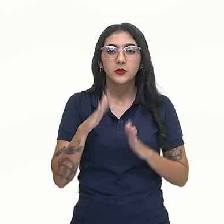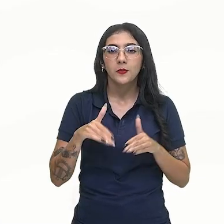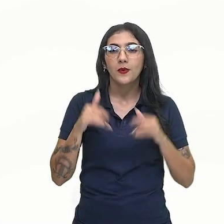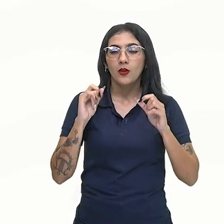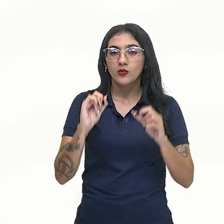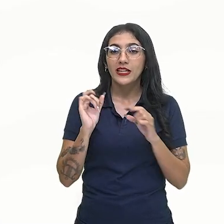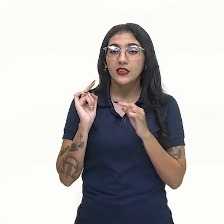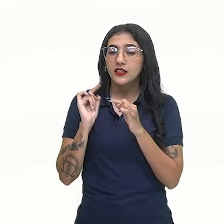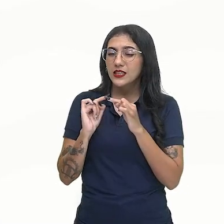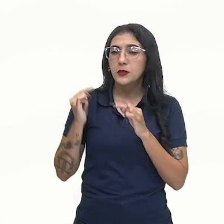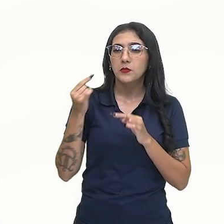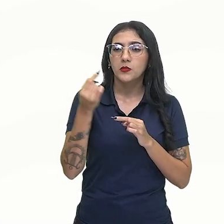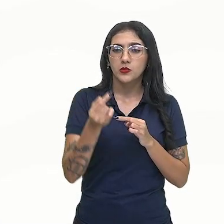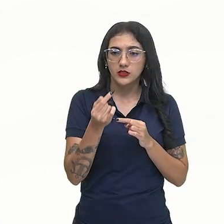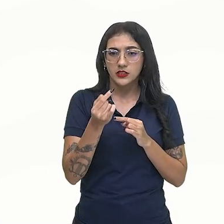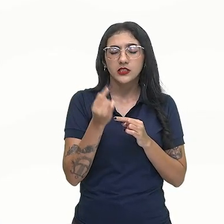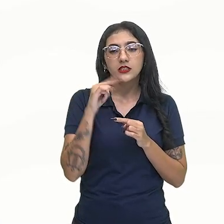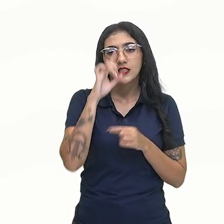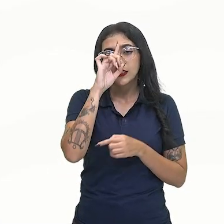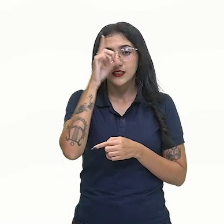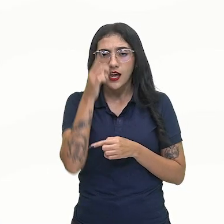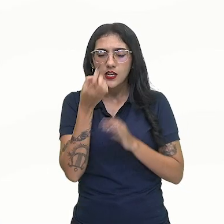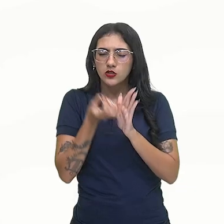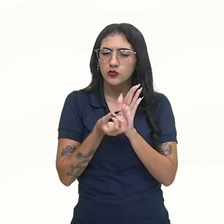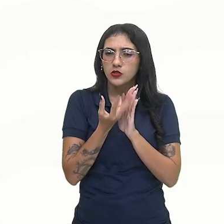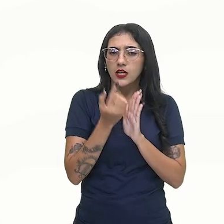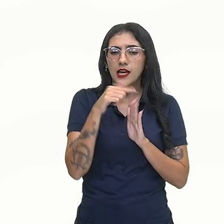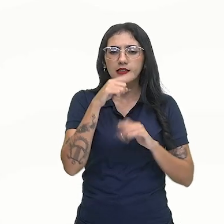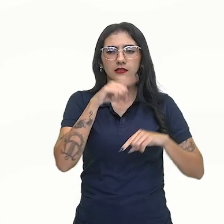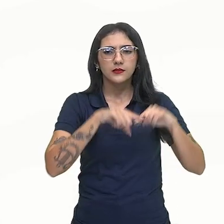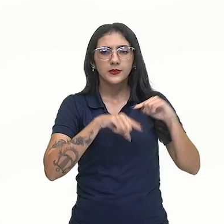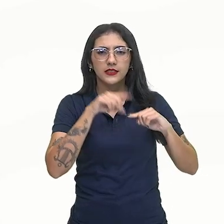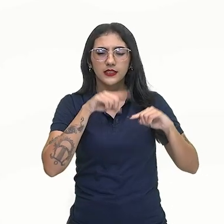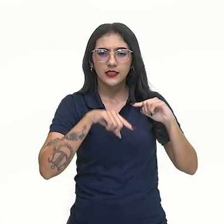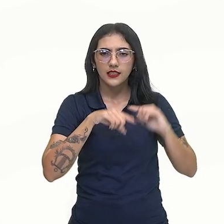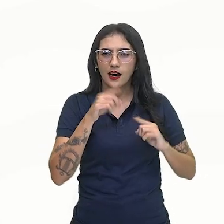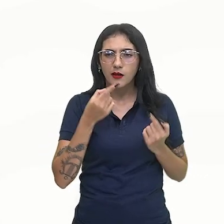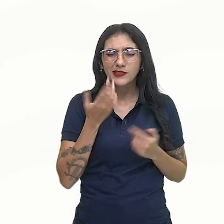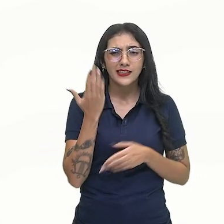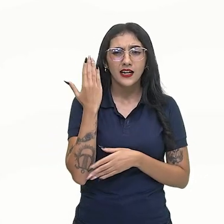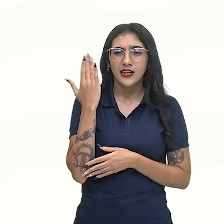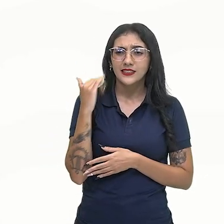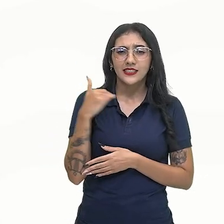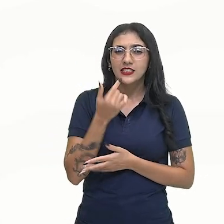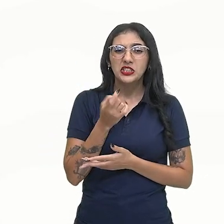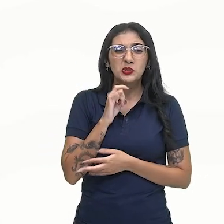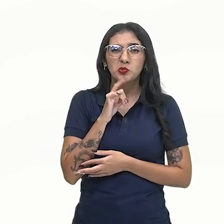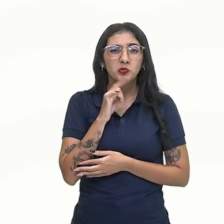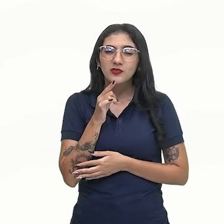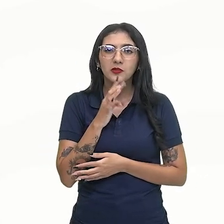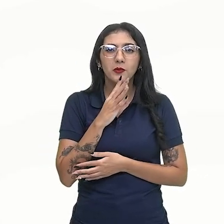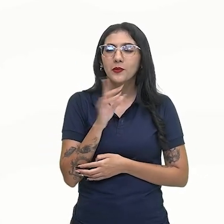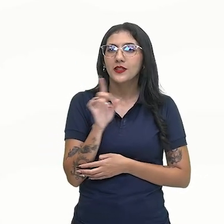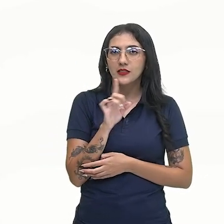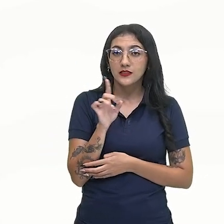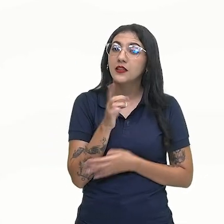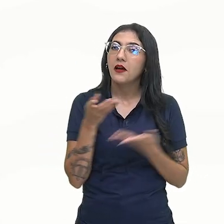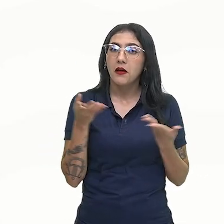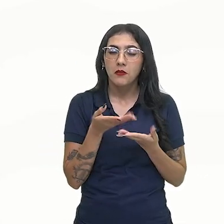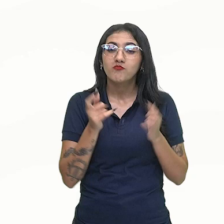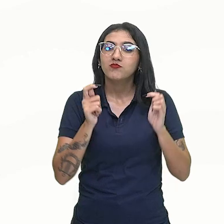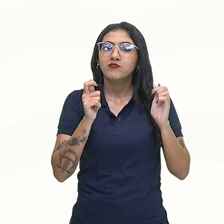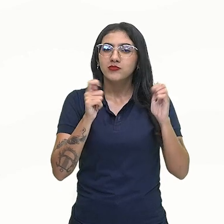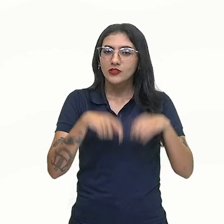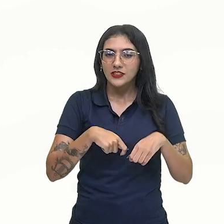invenção do microscópio que tudo isso que até então nós não tínhamos acesso, nós passamos a conhecer,